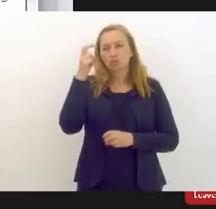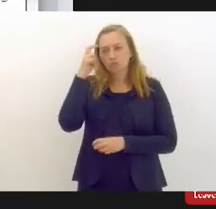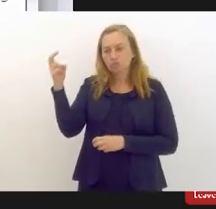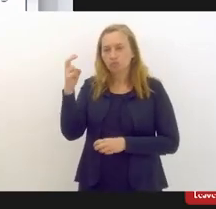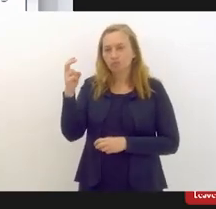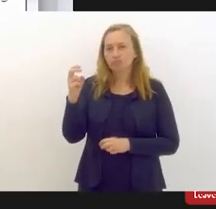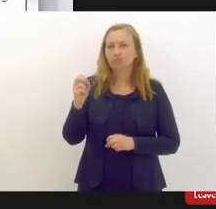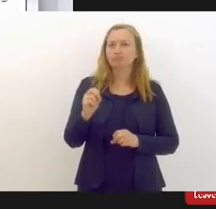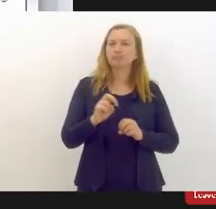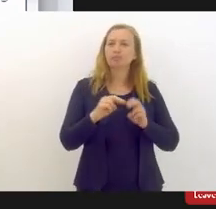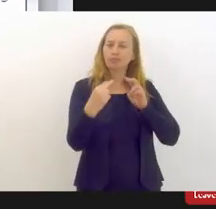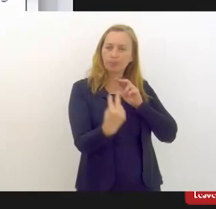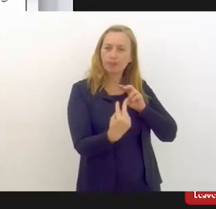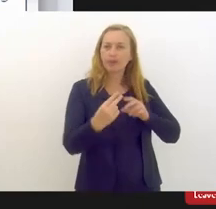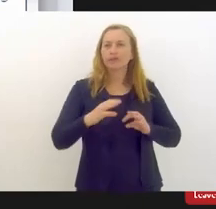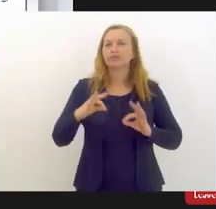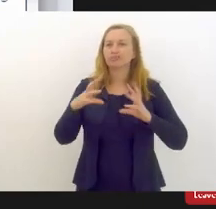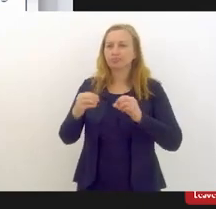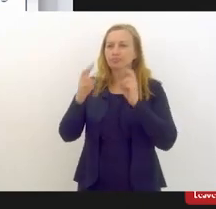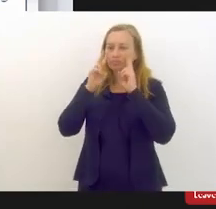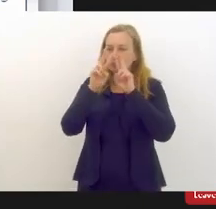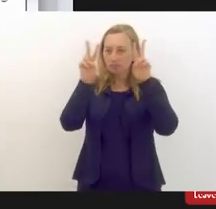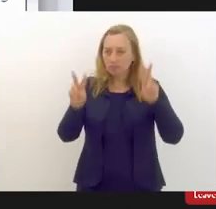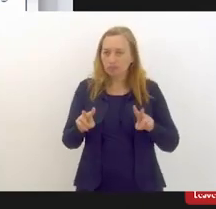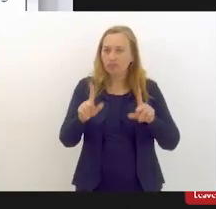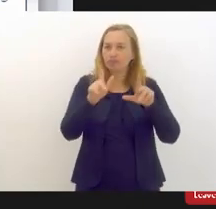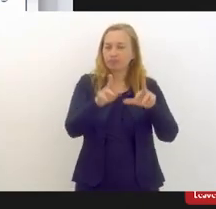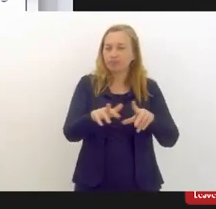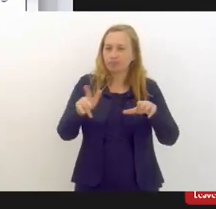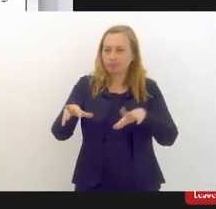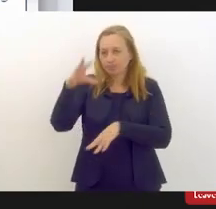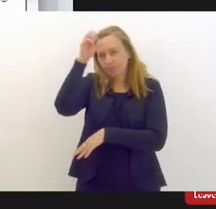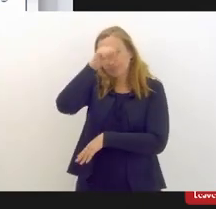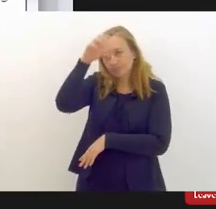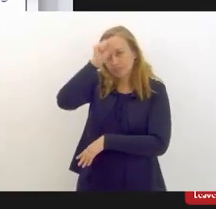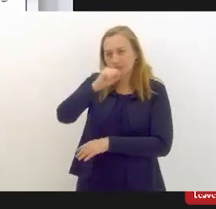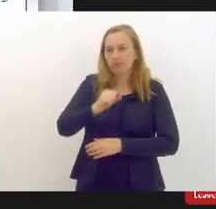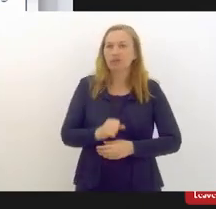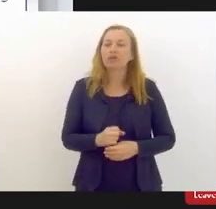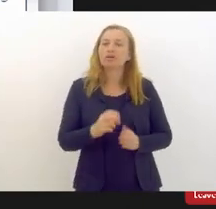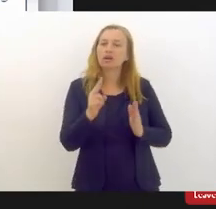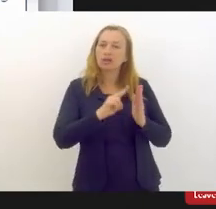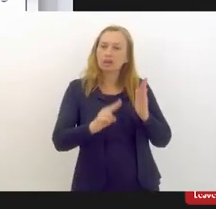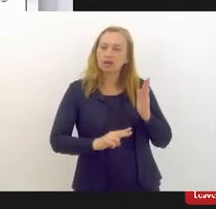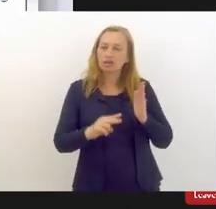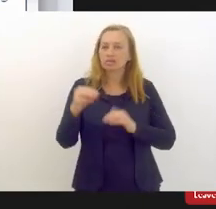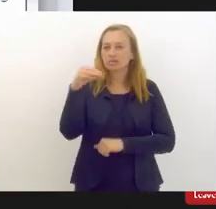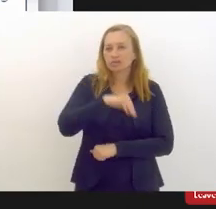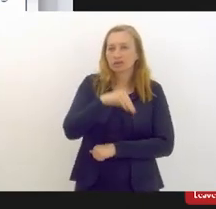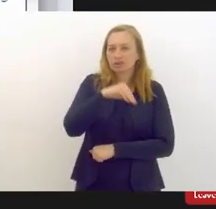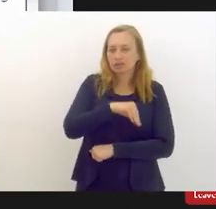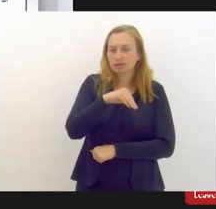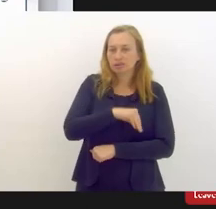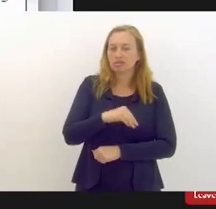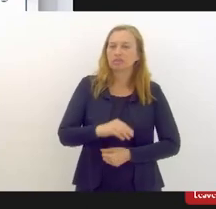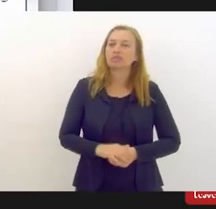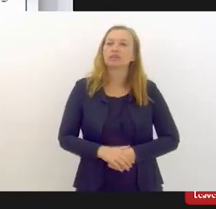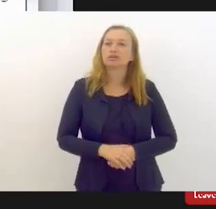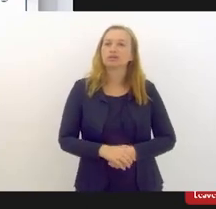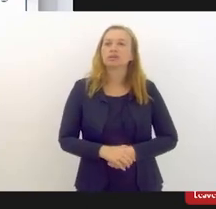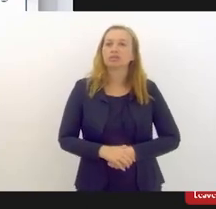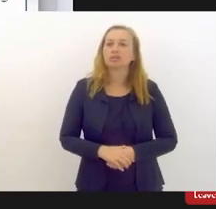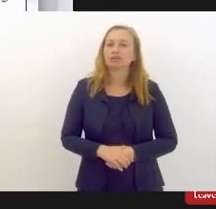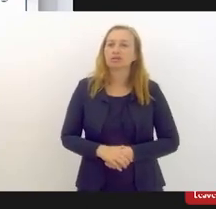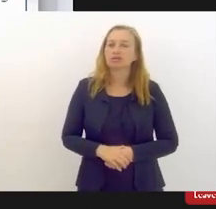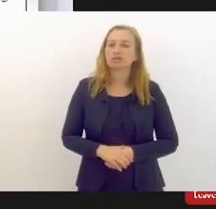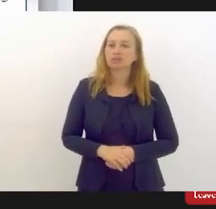Todo esse conceito de um olhar diferenciado para o aprendizado. Então, a gente tem o letramento, o material de letramento matemático voltado